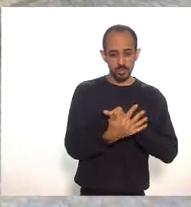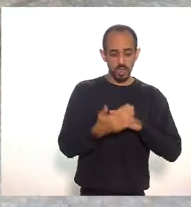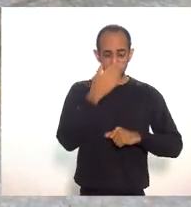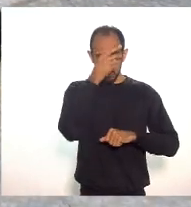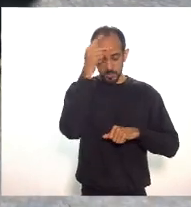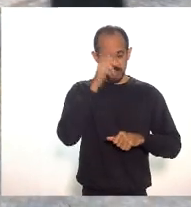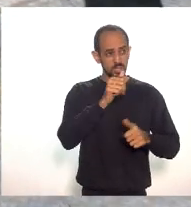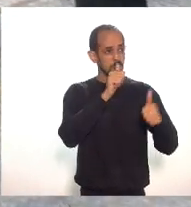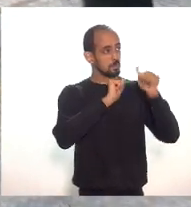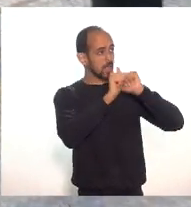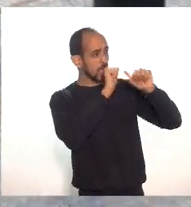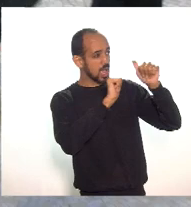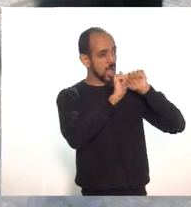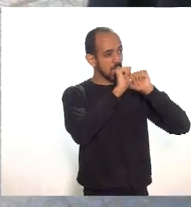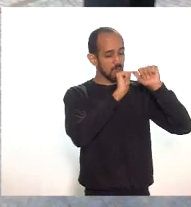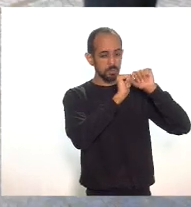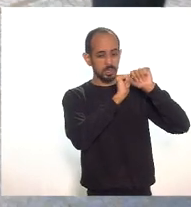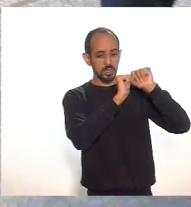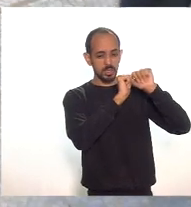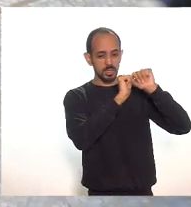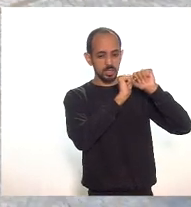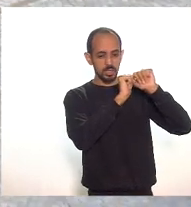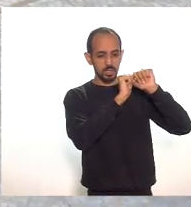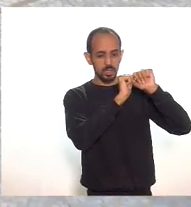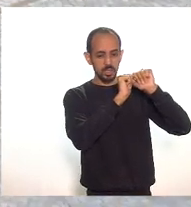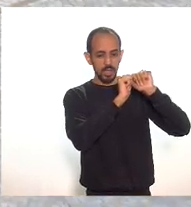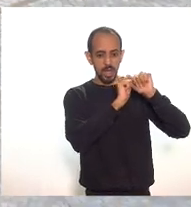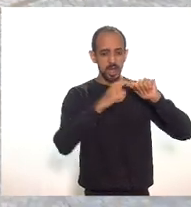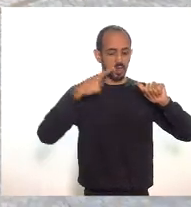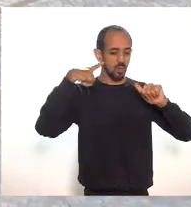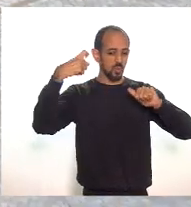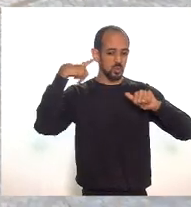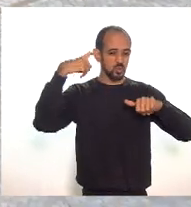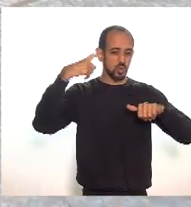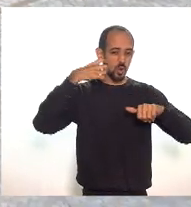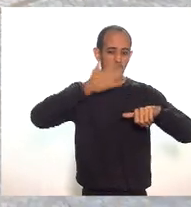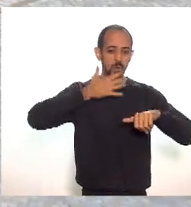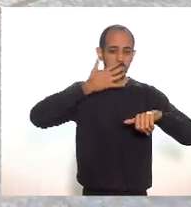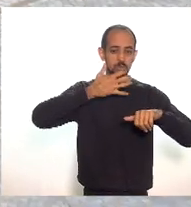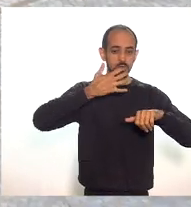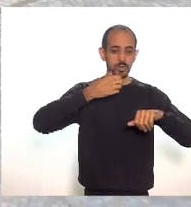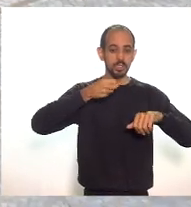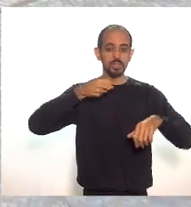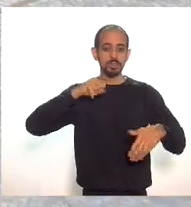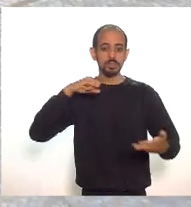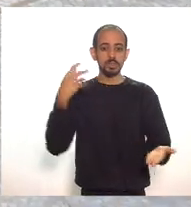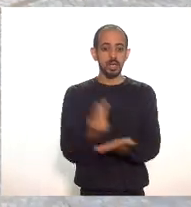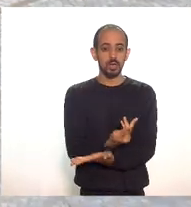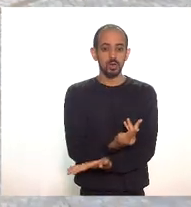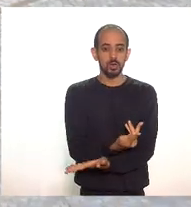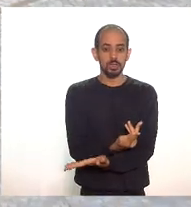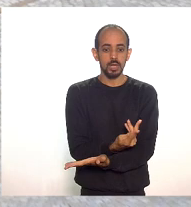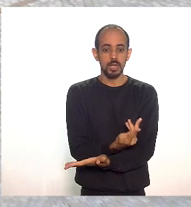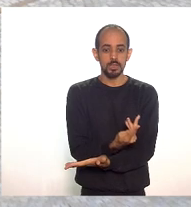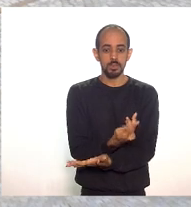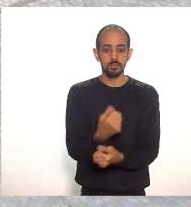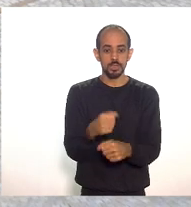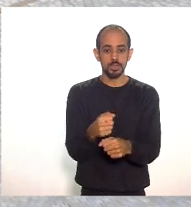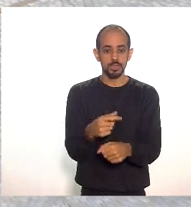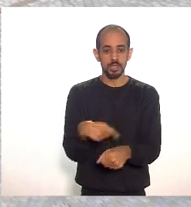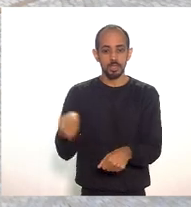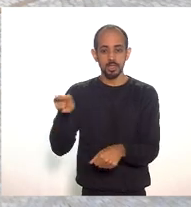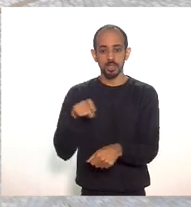tá cheio de rede by linha Nilson danado aí o cara vai bati de carro vai para onde no Hospital